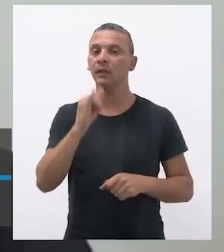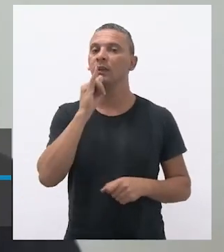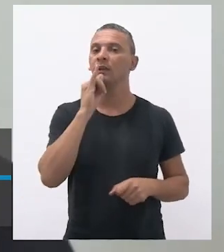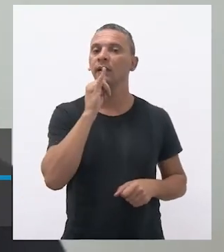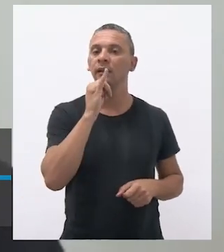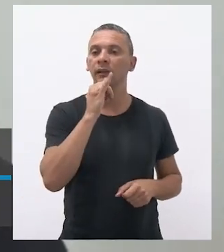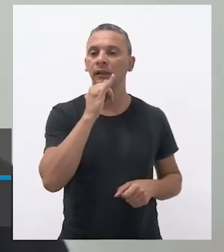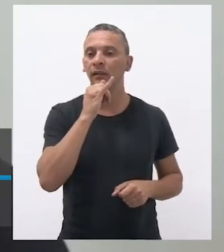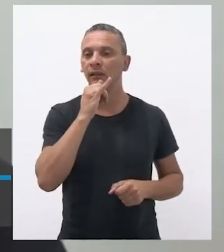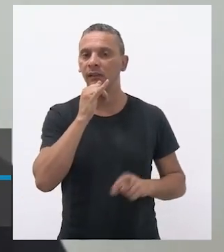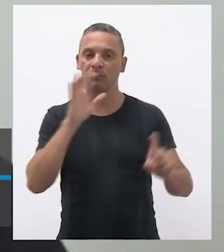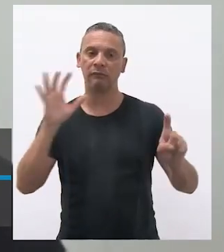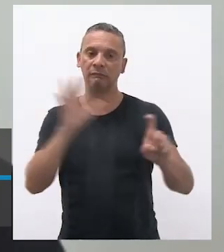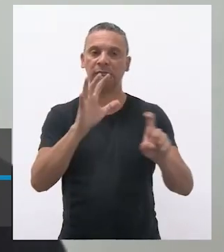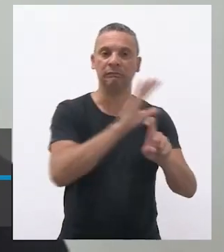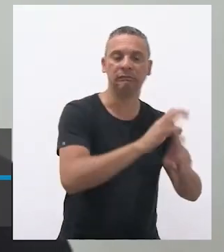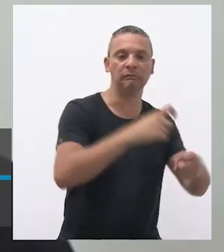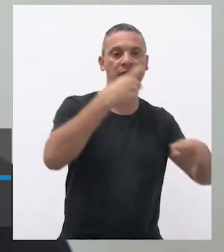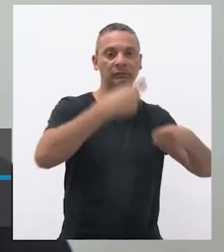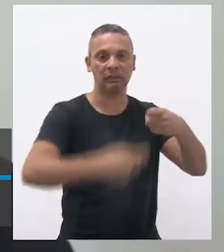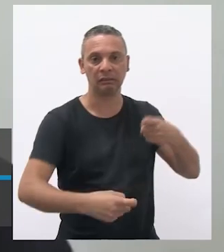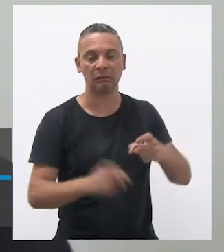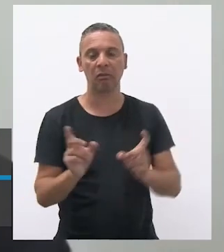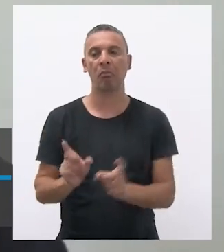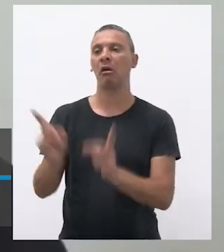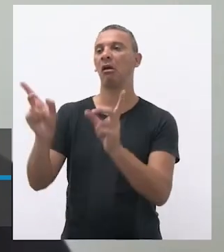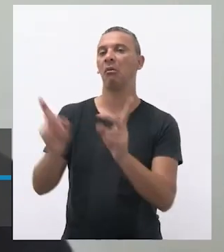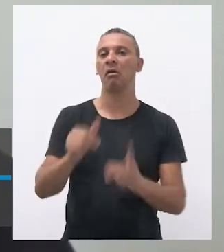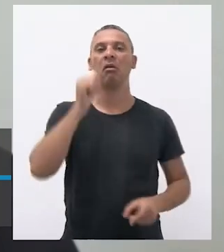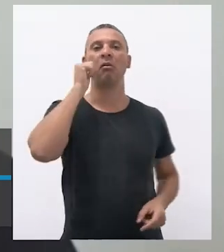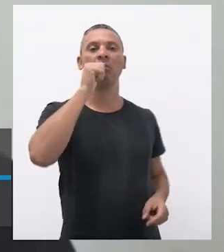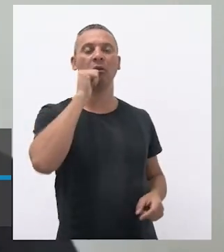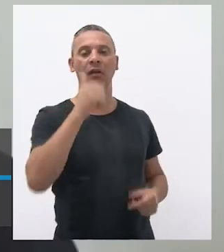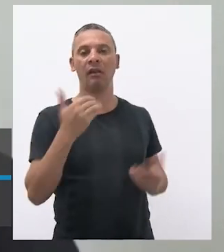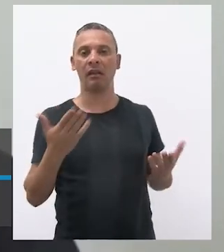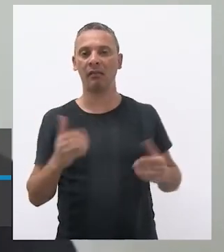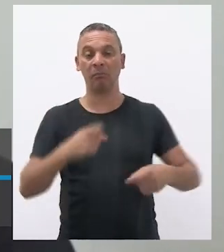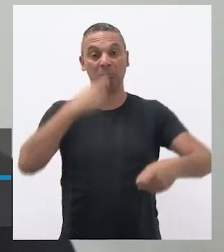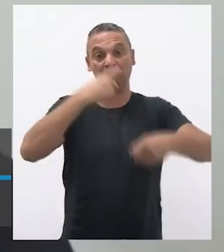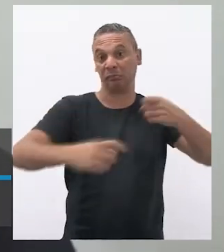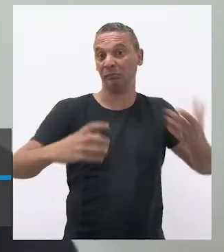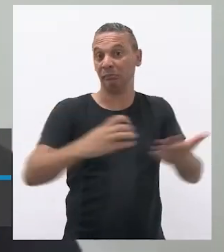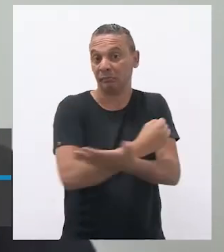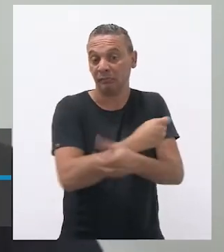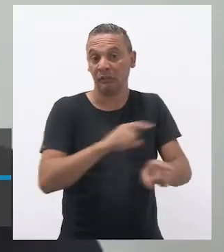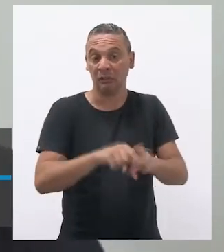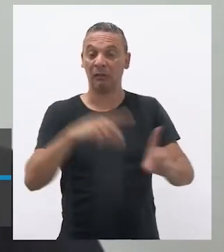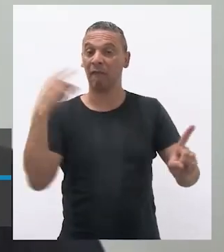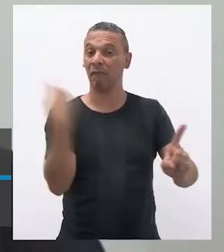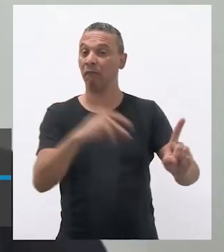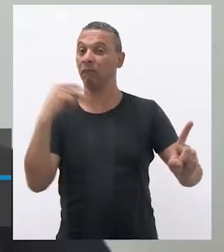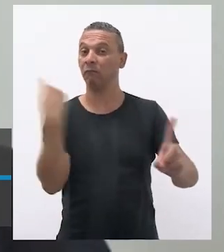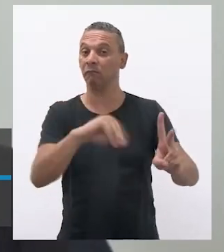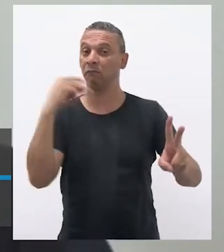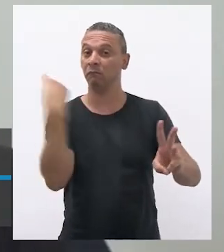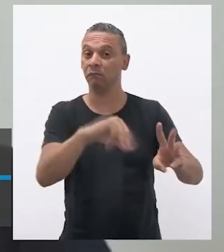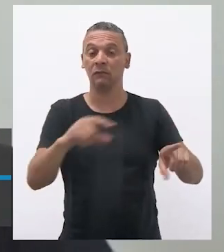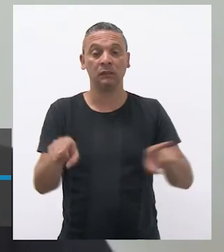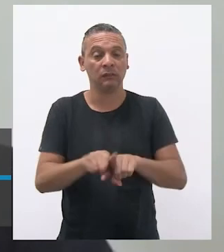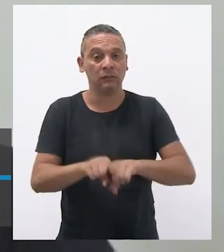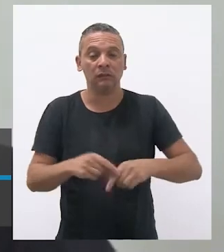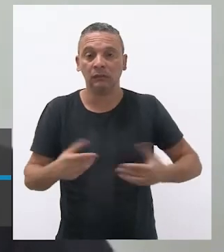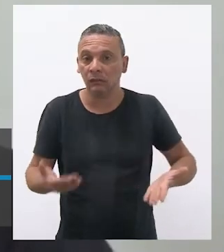Penha vai além, né, até desse tratado internacional, na medida que reconhece, além desses três tipos específicos de violência,